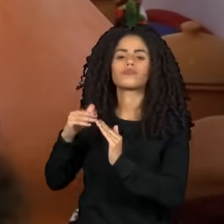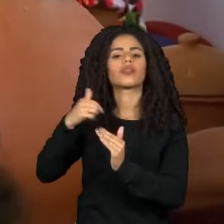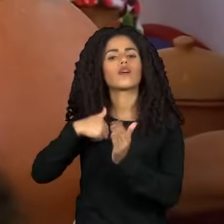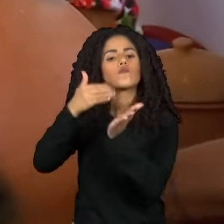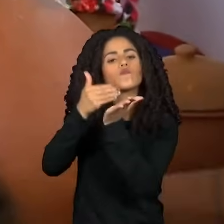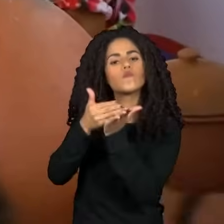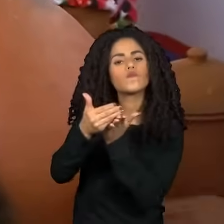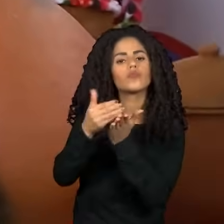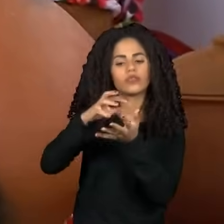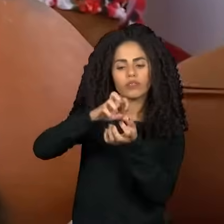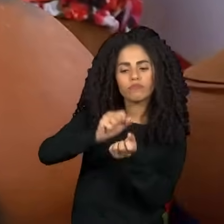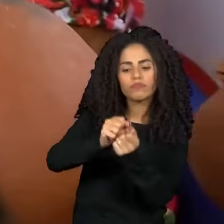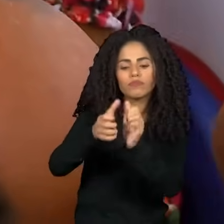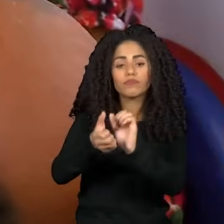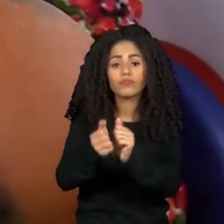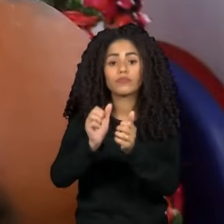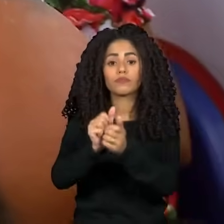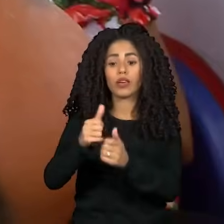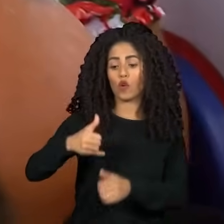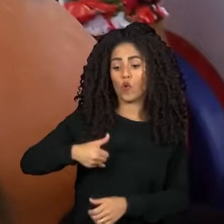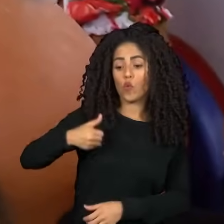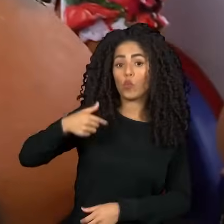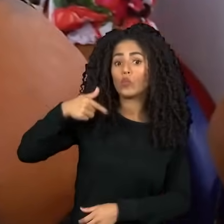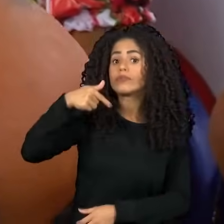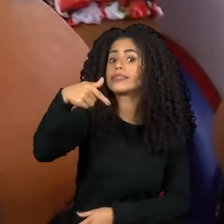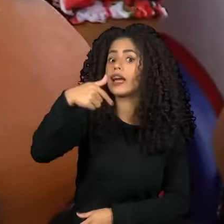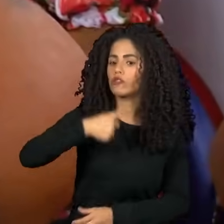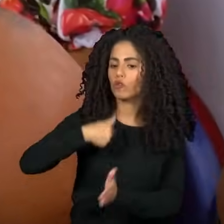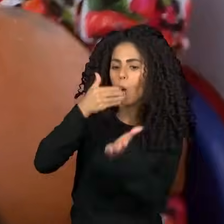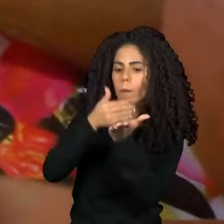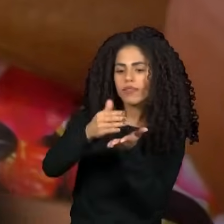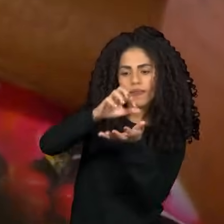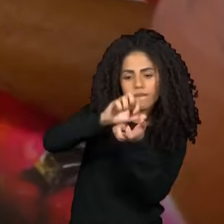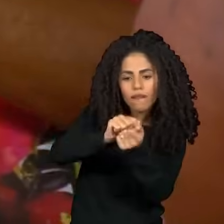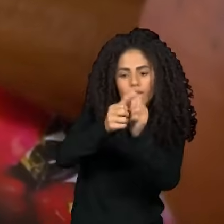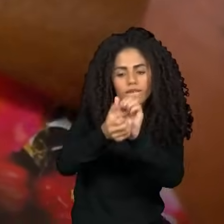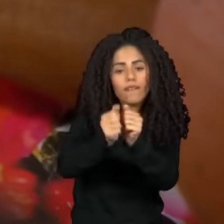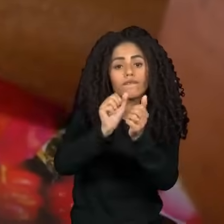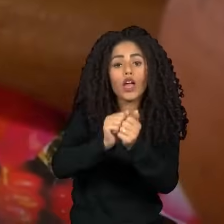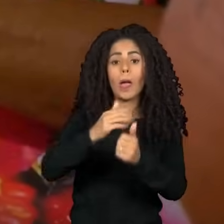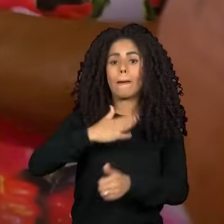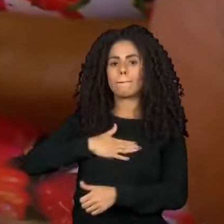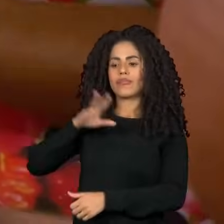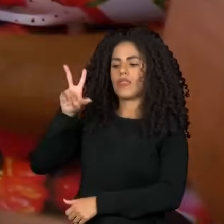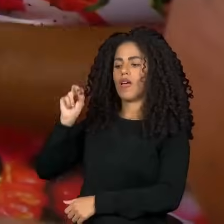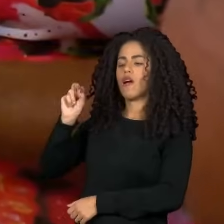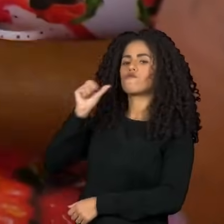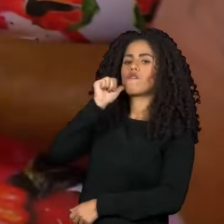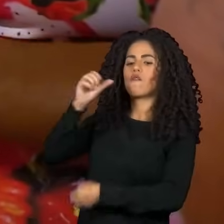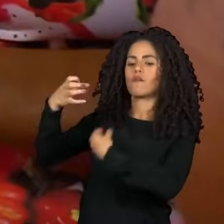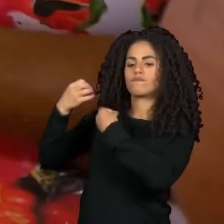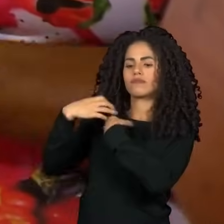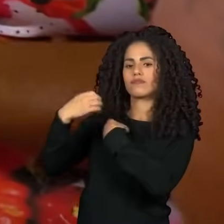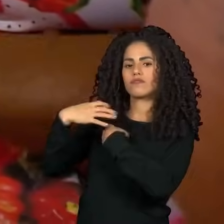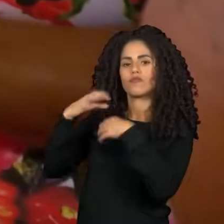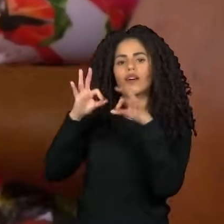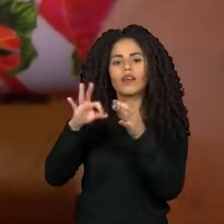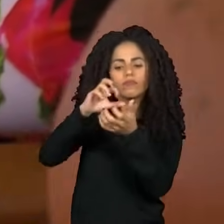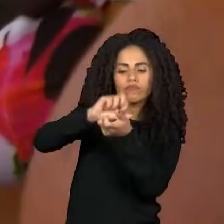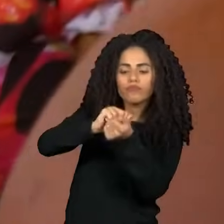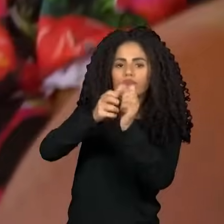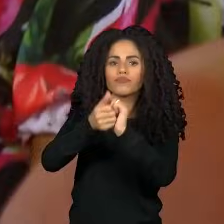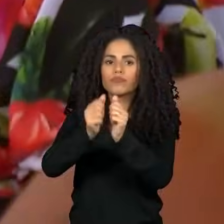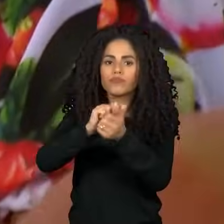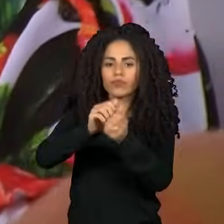fazer cerâmica com 7 anos de idade. A minha avó foi quem me ensinou a eu fazer. Comecei a